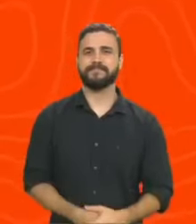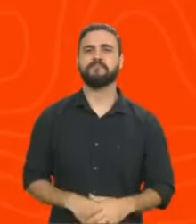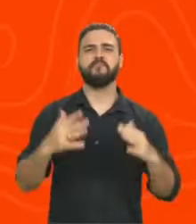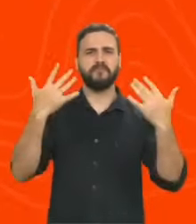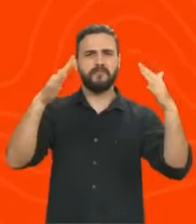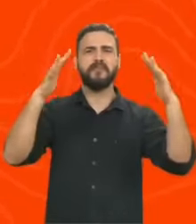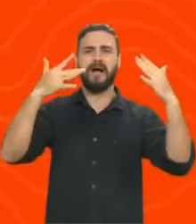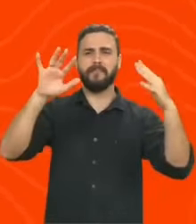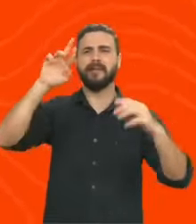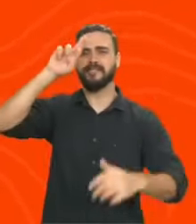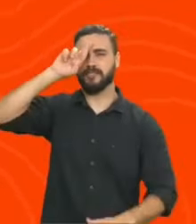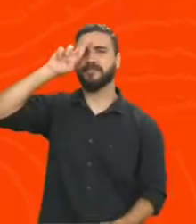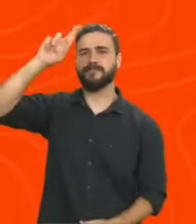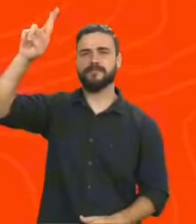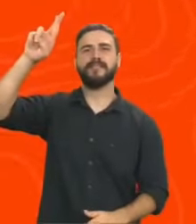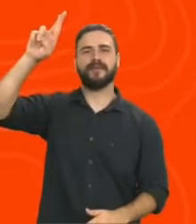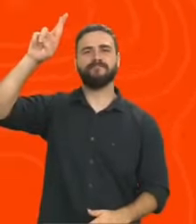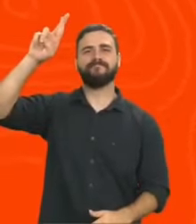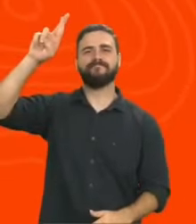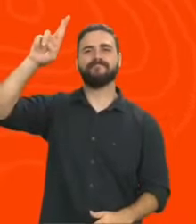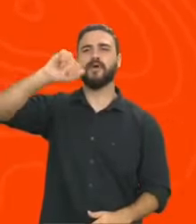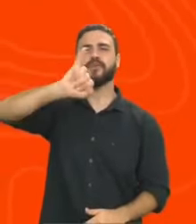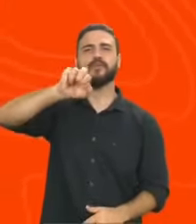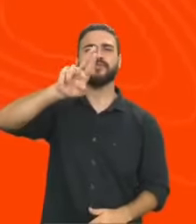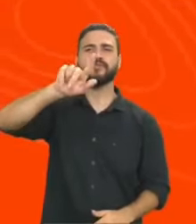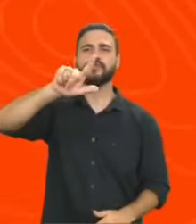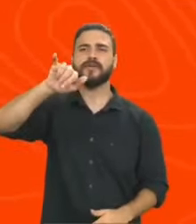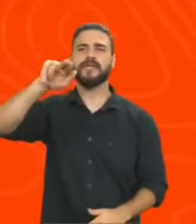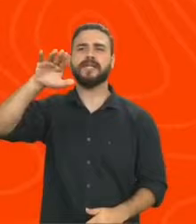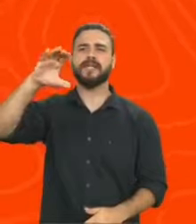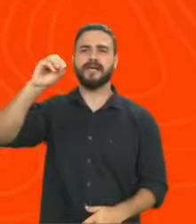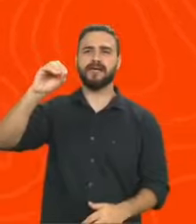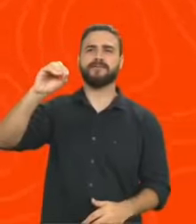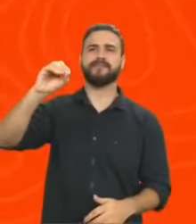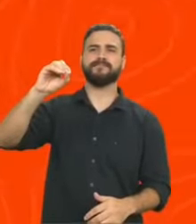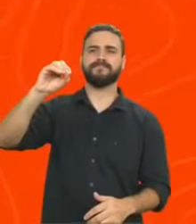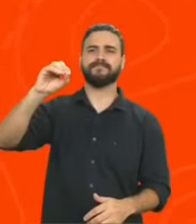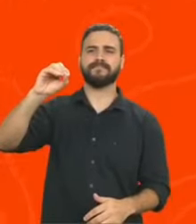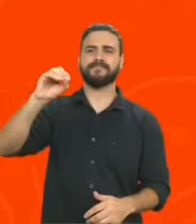aplaudir o Senhor pelo que Ele está fazendo no Livres.